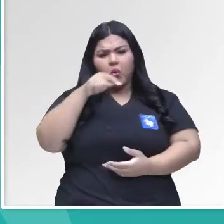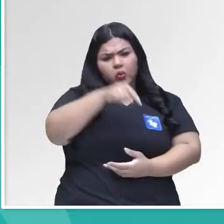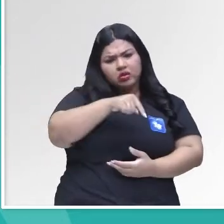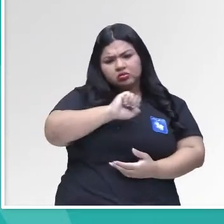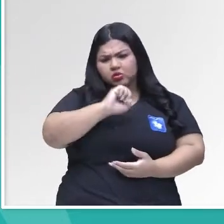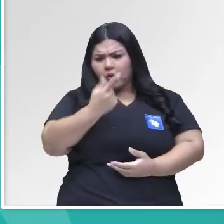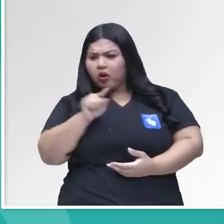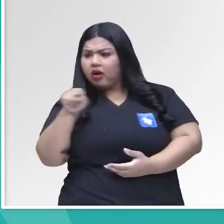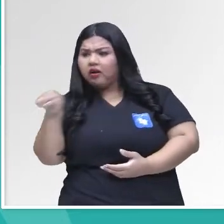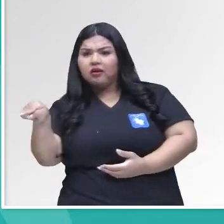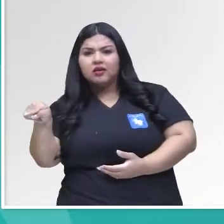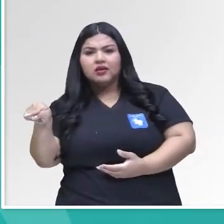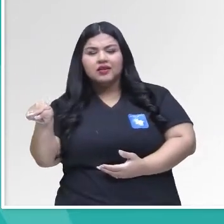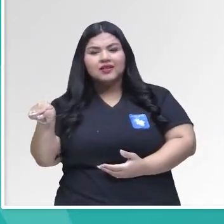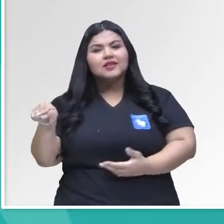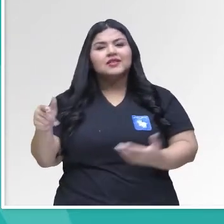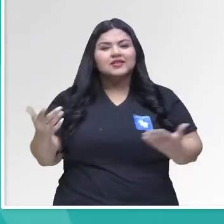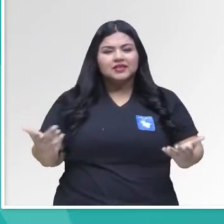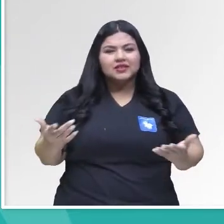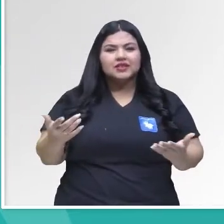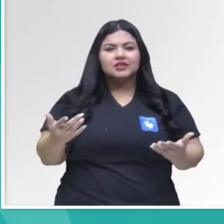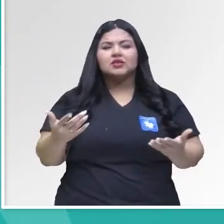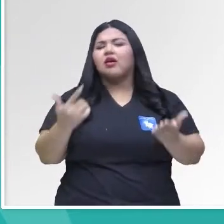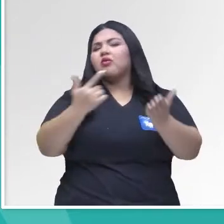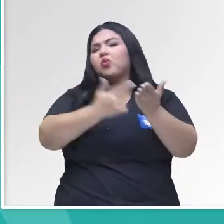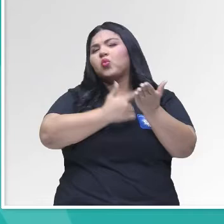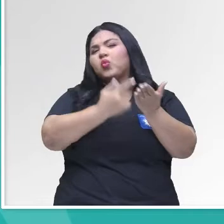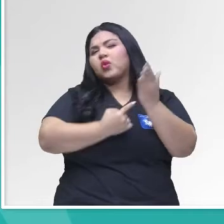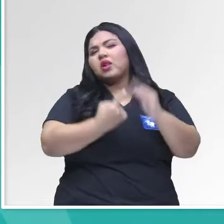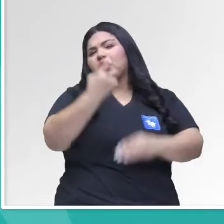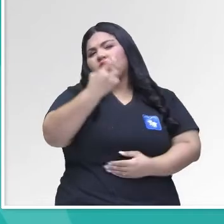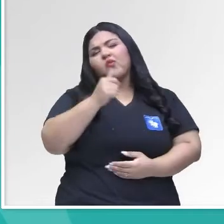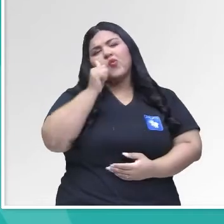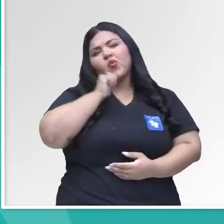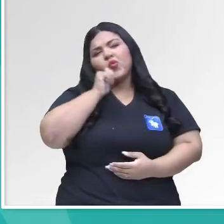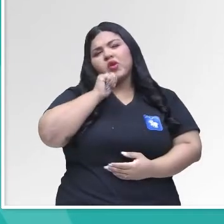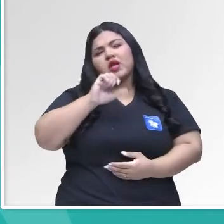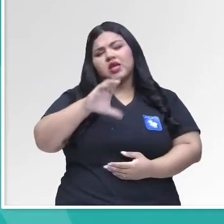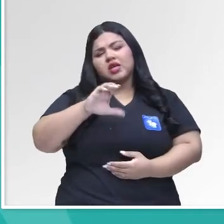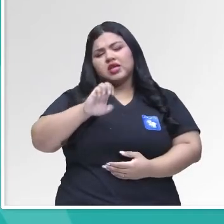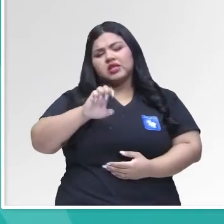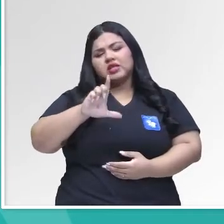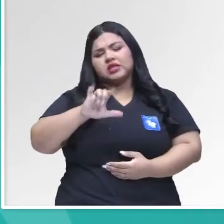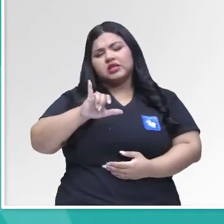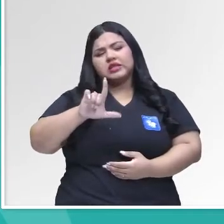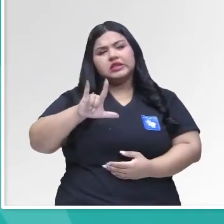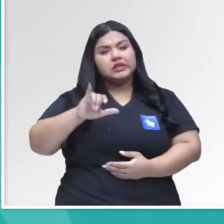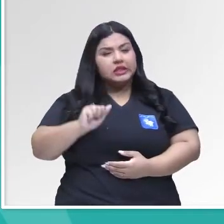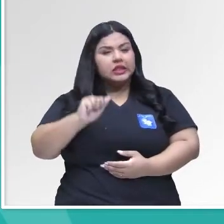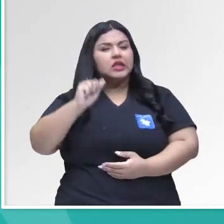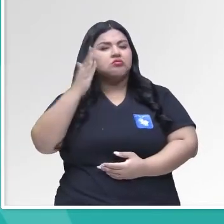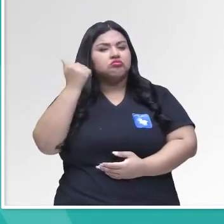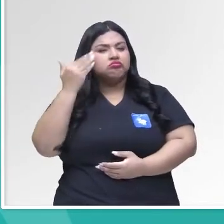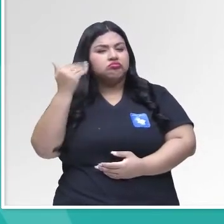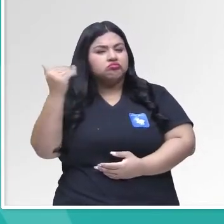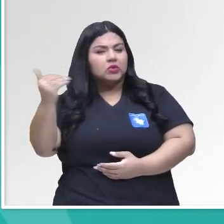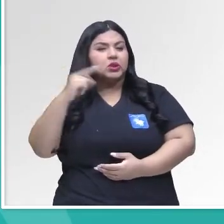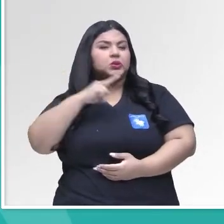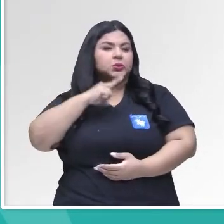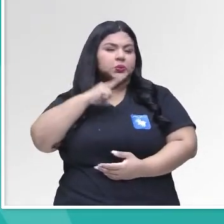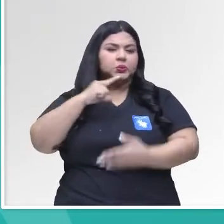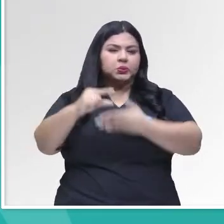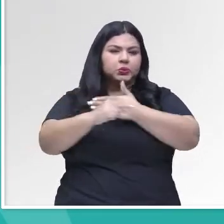é um dos livros que ela tem, tá bom, meus amados? Muitos poemas. E aí nós